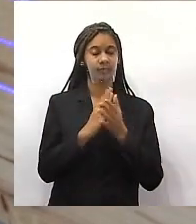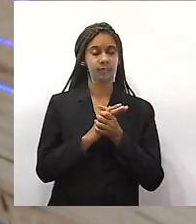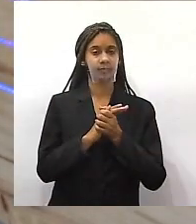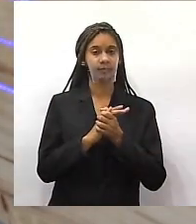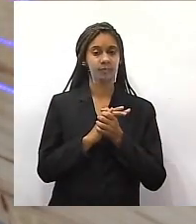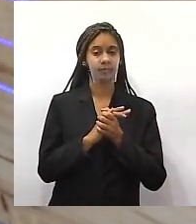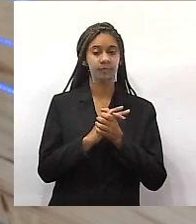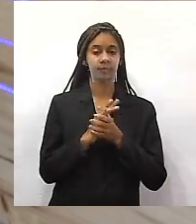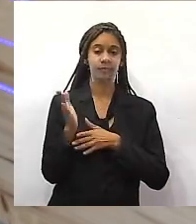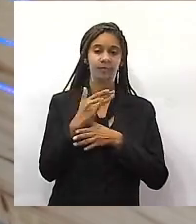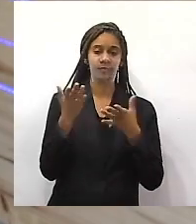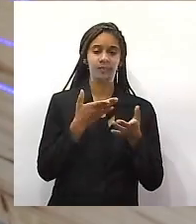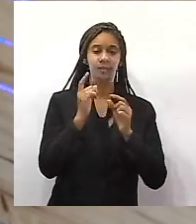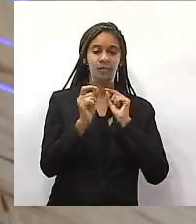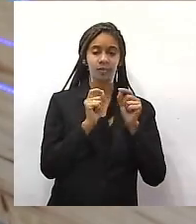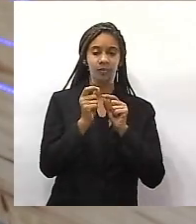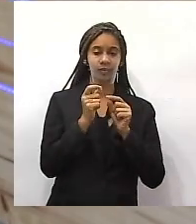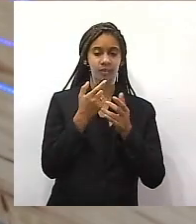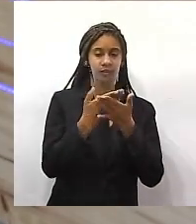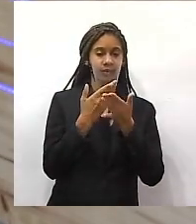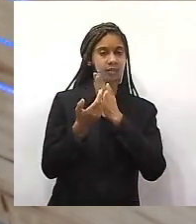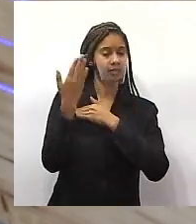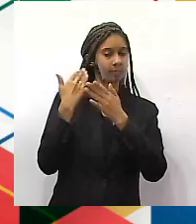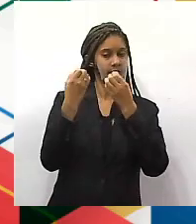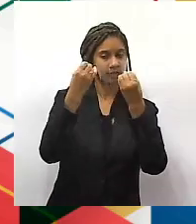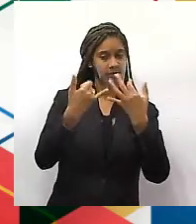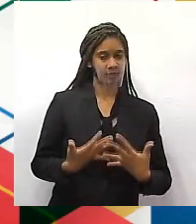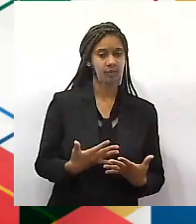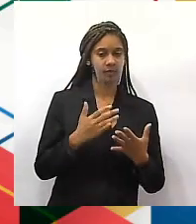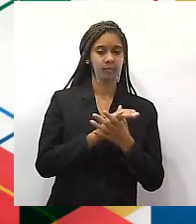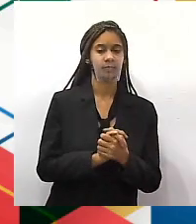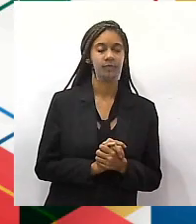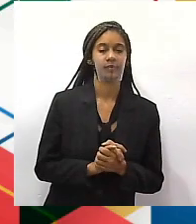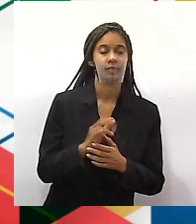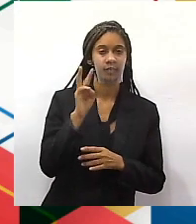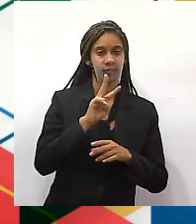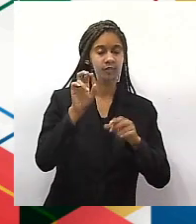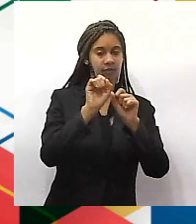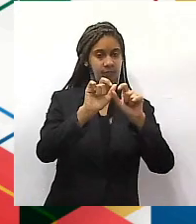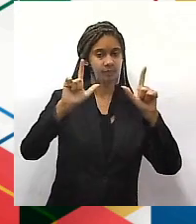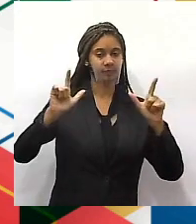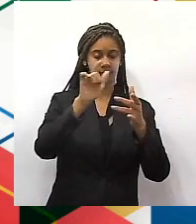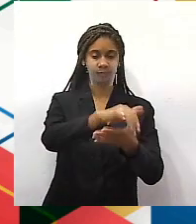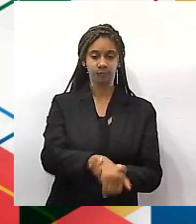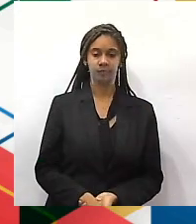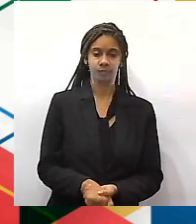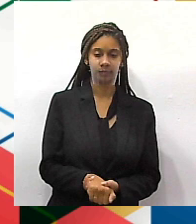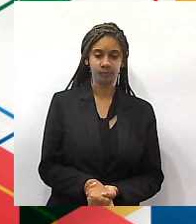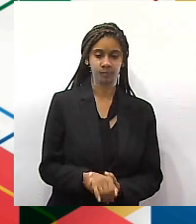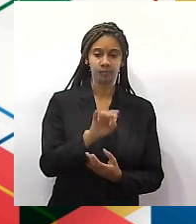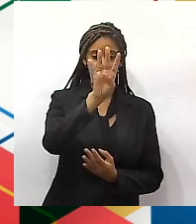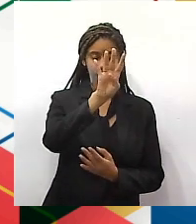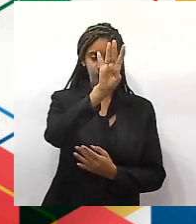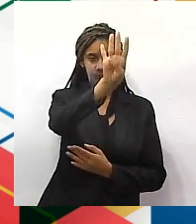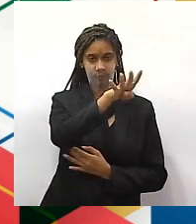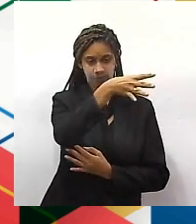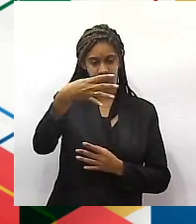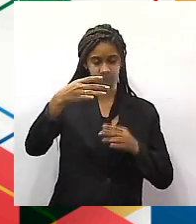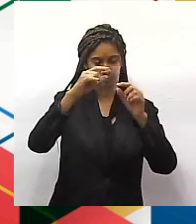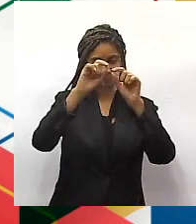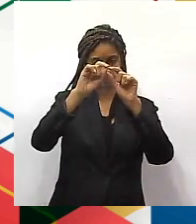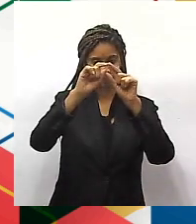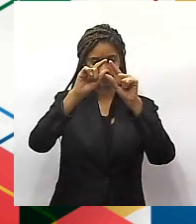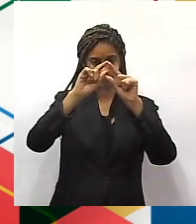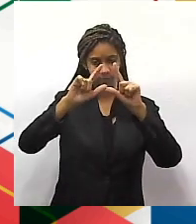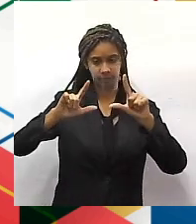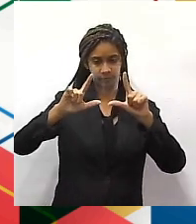olha, na aula passada a gente falou do Teorema de Tales, joga na tela geral o Teorema de Tales, que ele pode ser